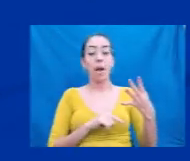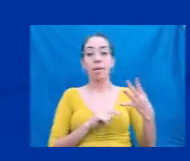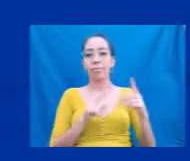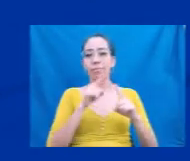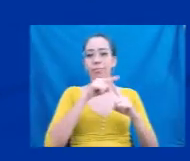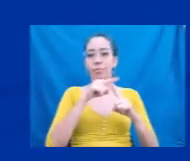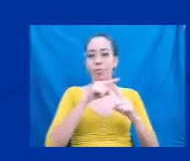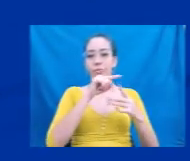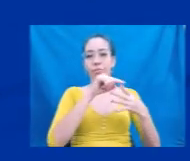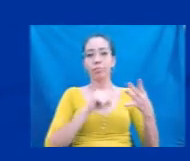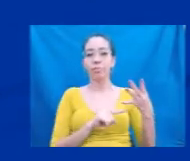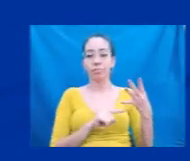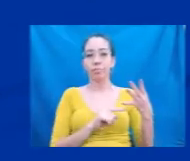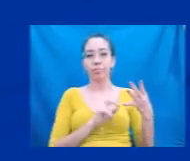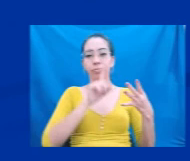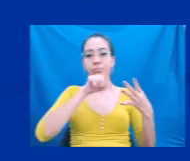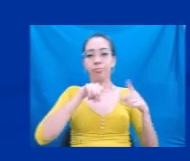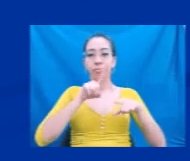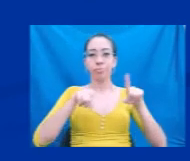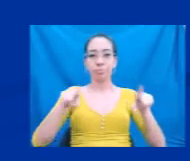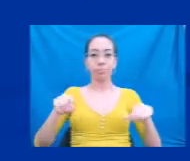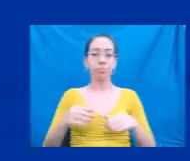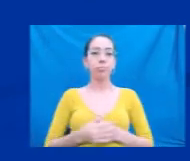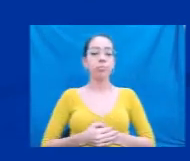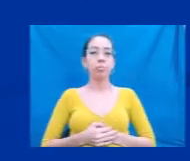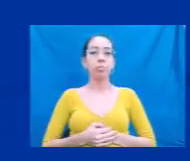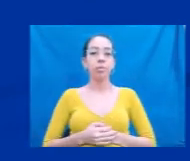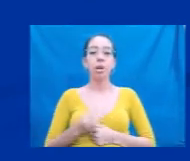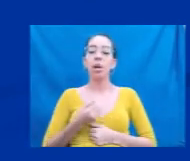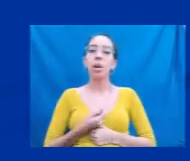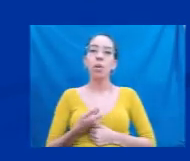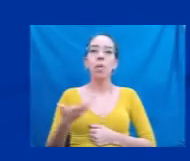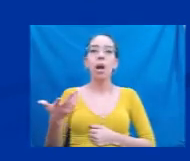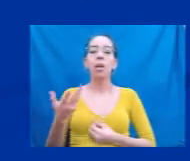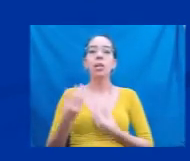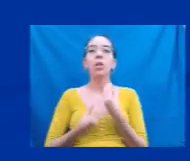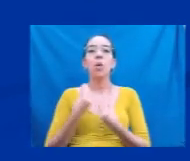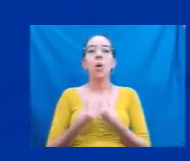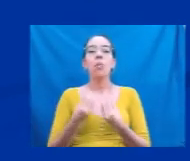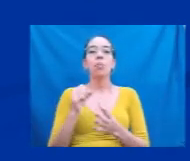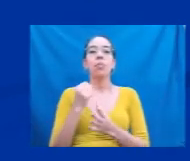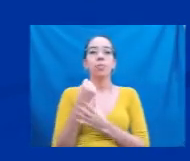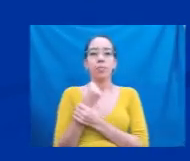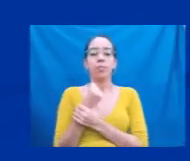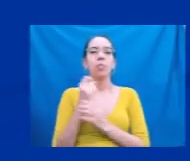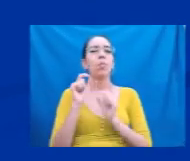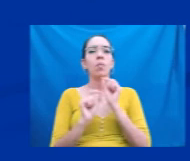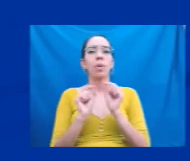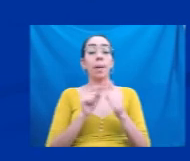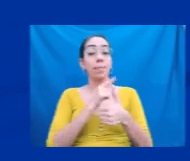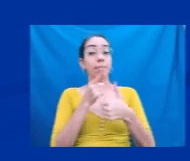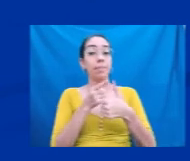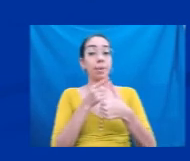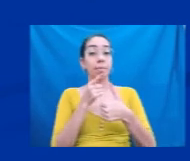Quais são os procedimentos de biossegurança e almoxarifados? Primeiro, o layout, né? Como é que é o layout daquele